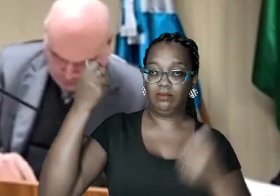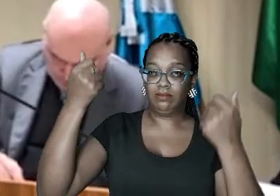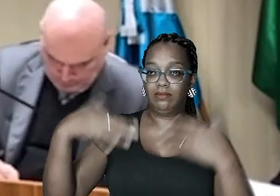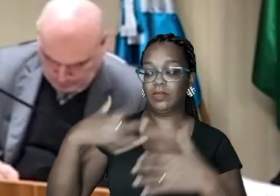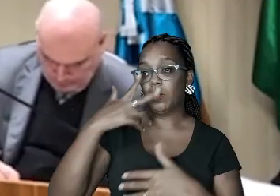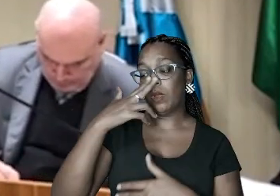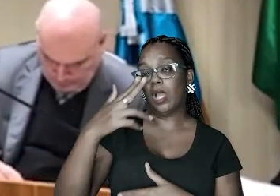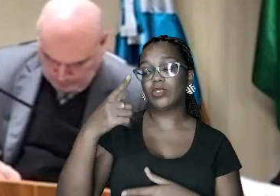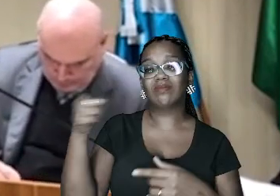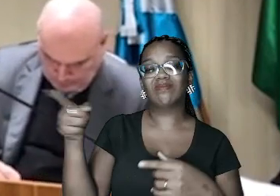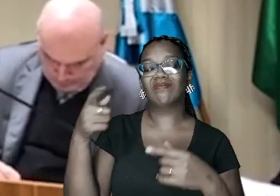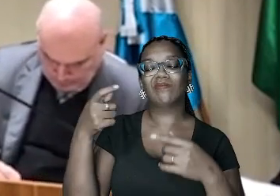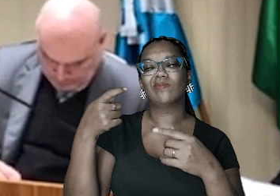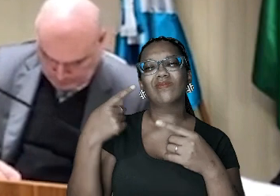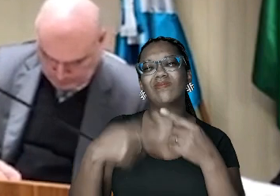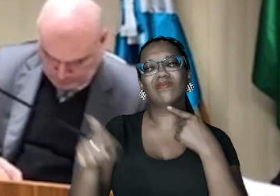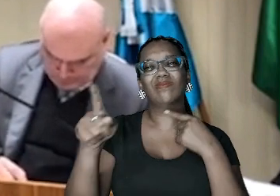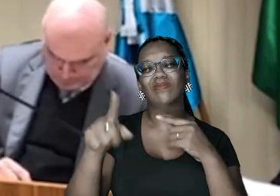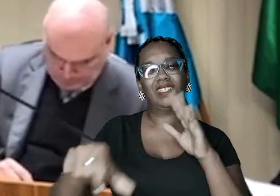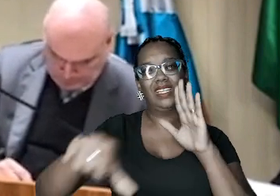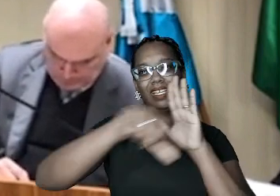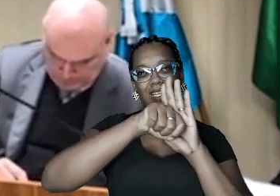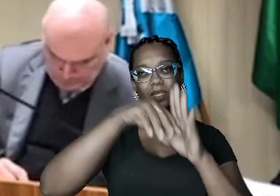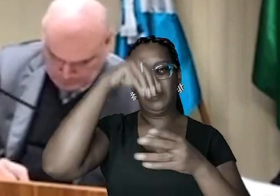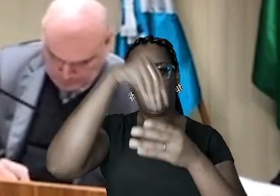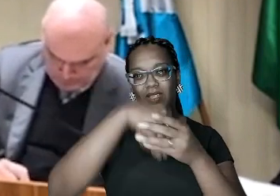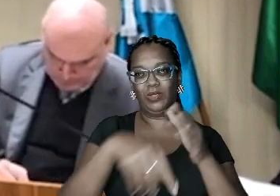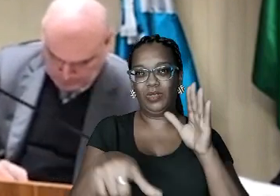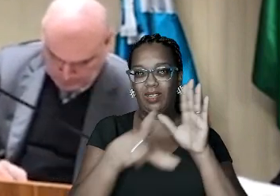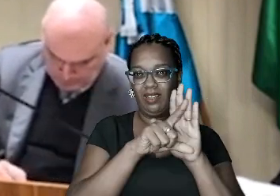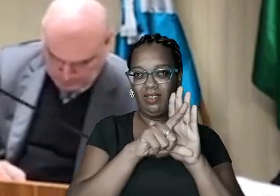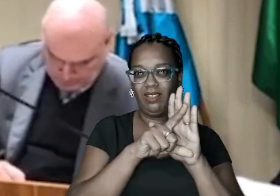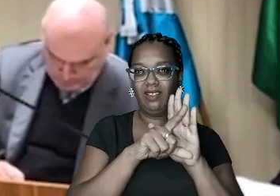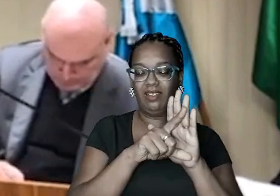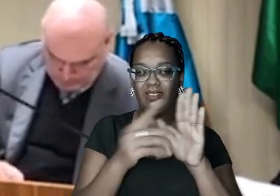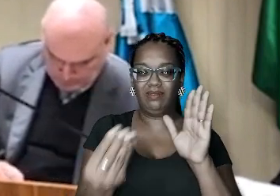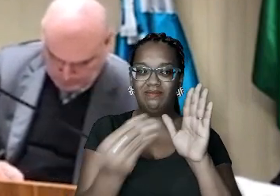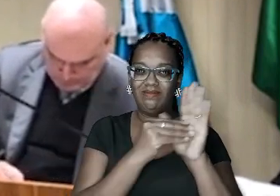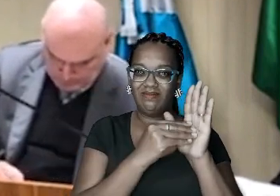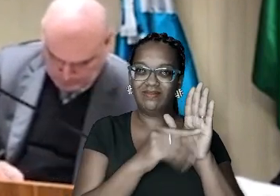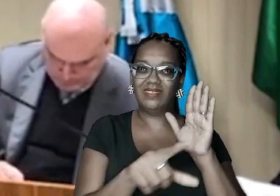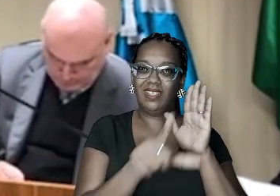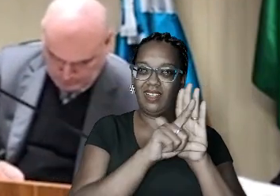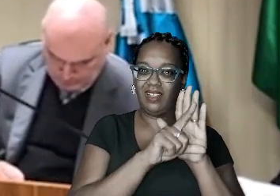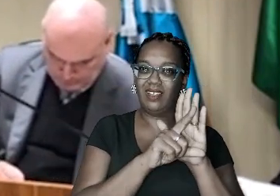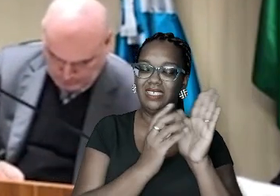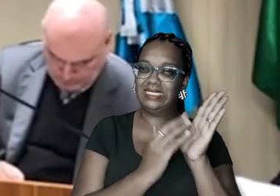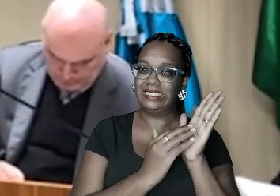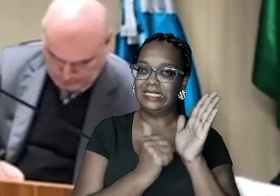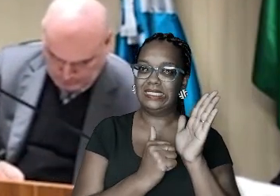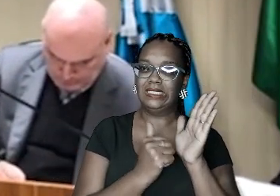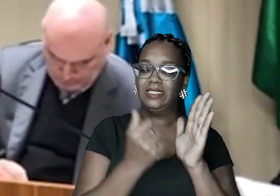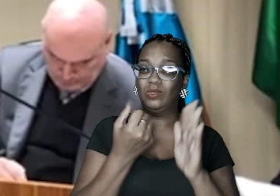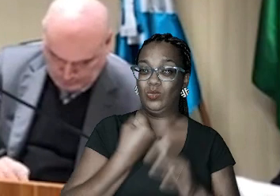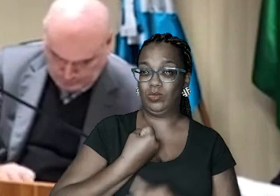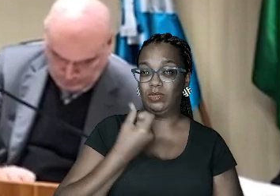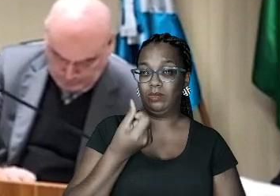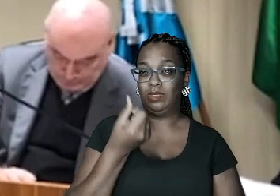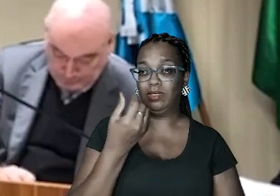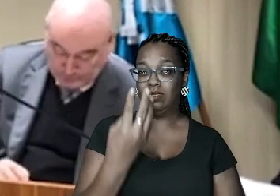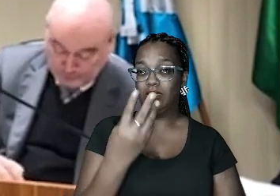deveria né o crime estar dentro da Lei estar inserido dentro da lei 6385 de